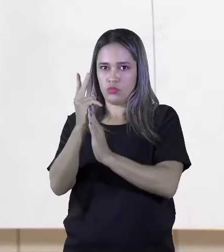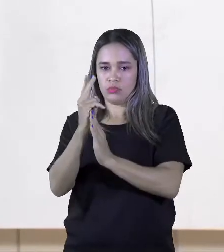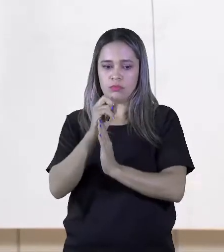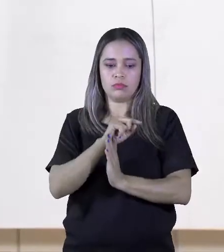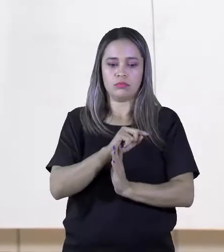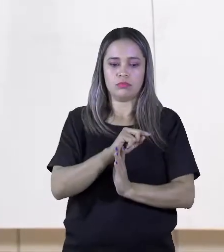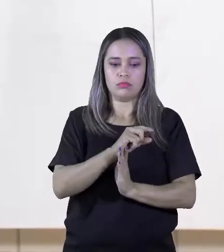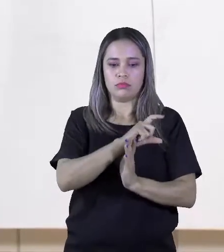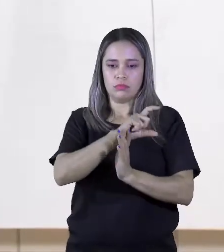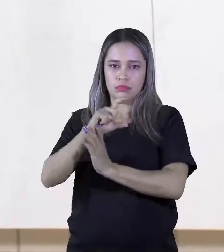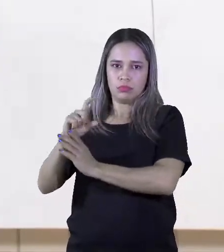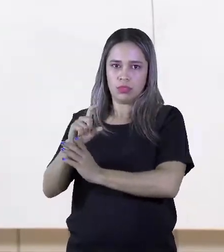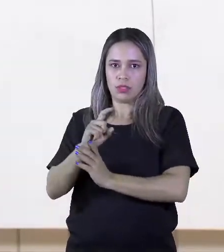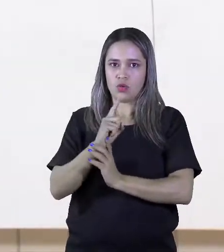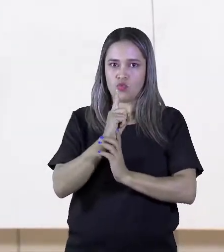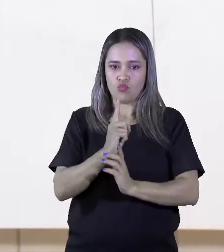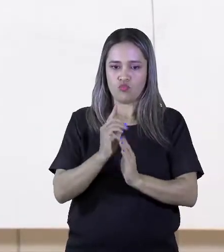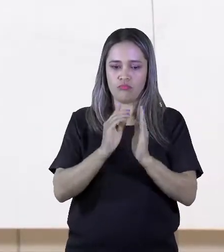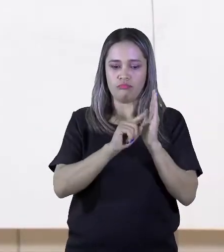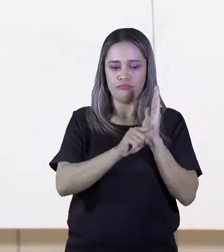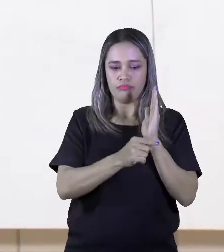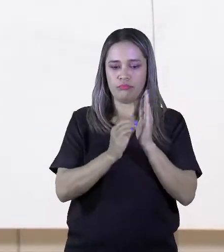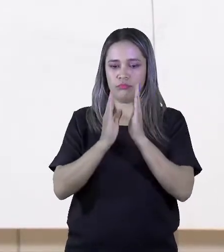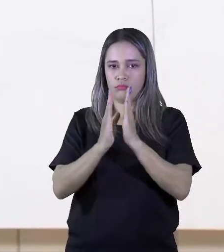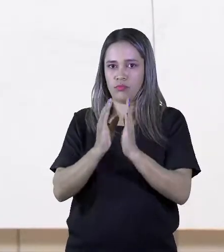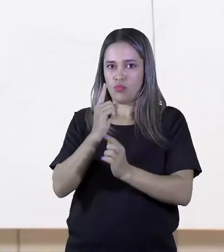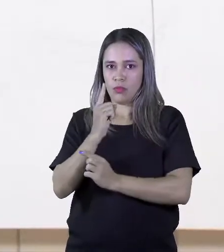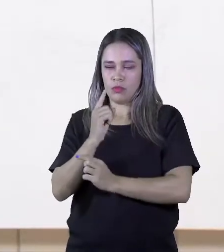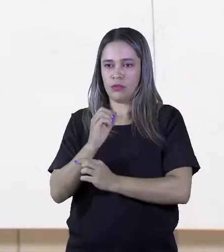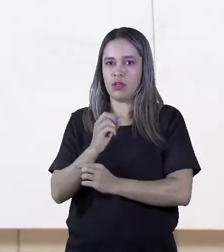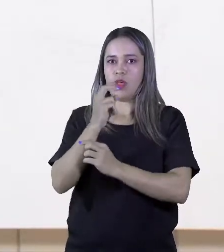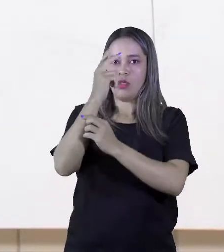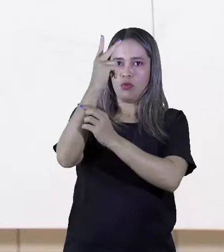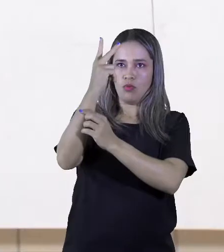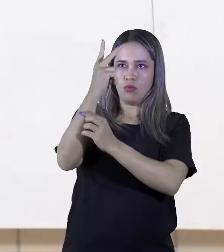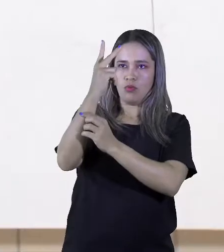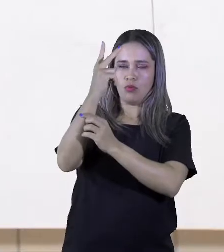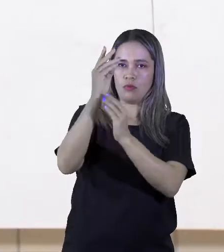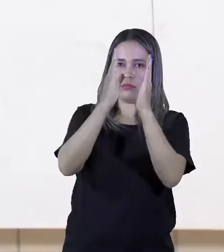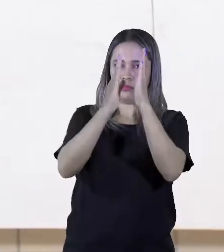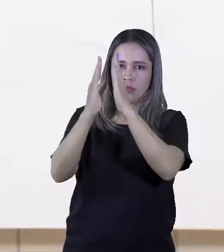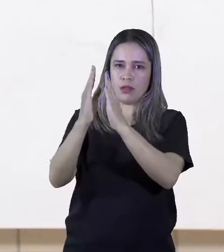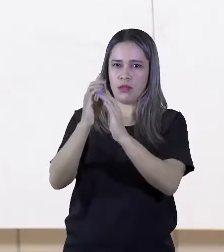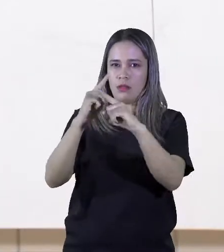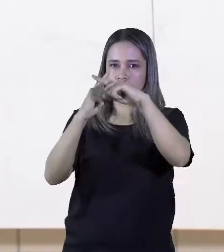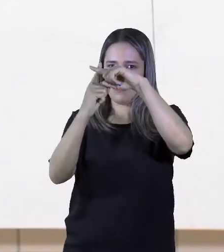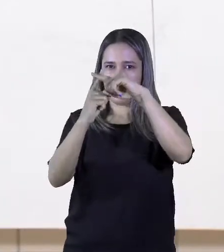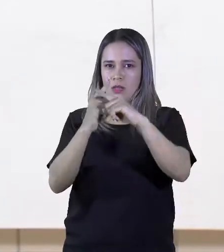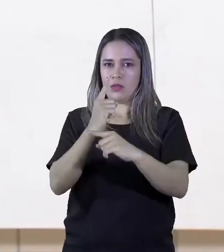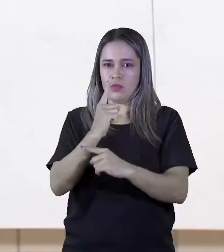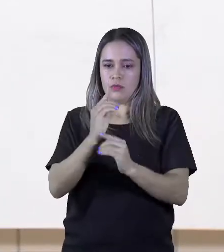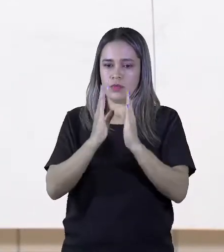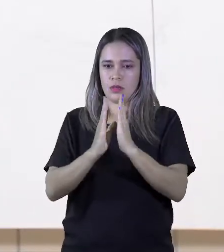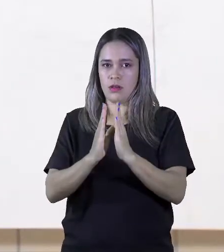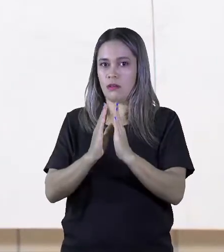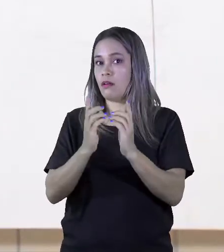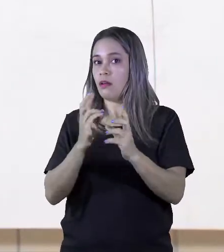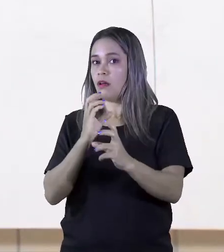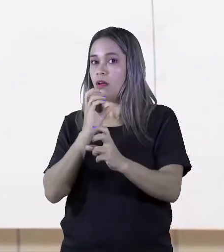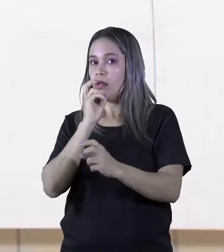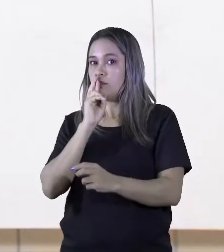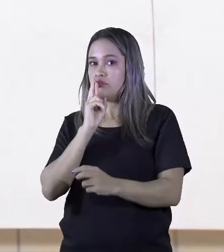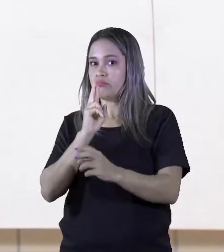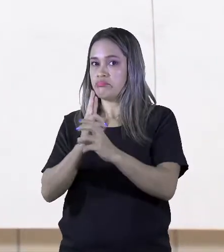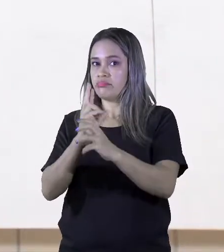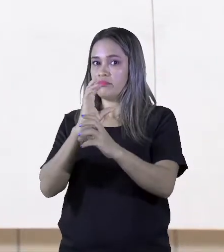casa após a vírgula. 2 casas mais 1 casa, então a minha resposta precisa ter 3 casas após a